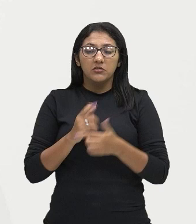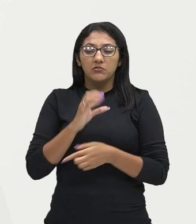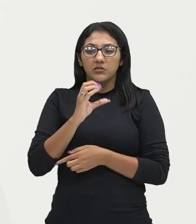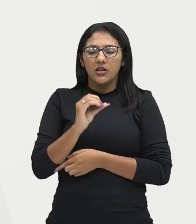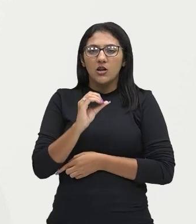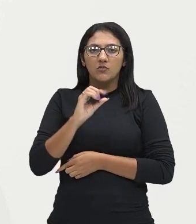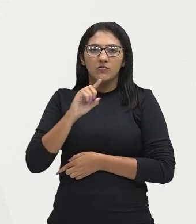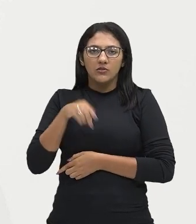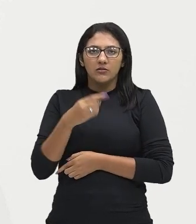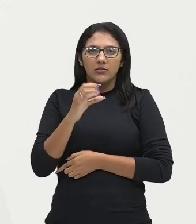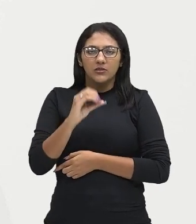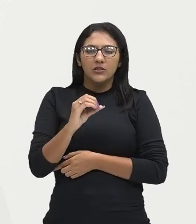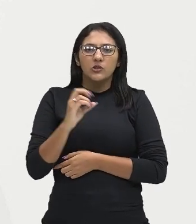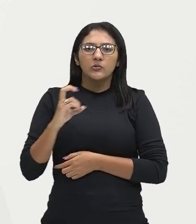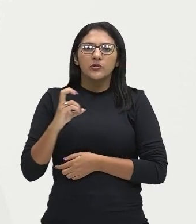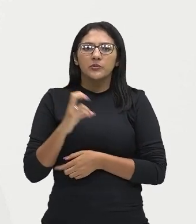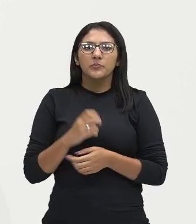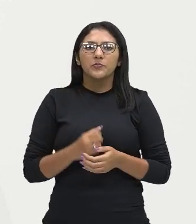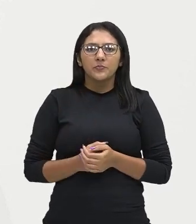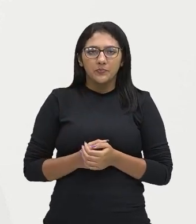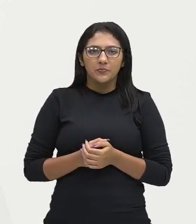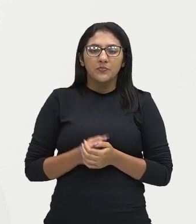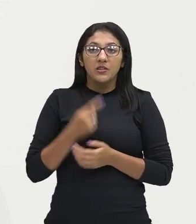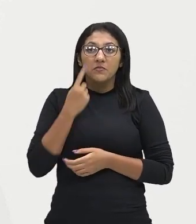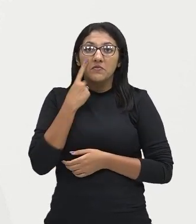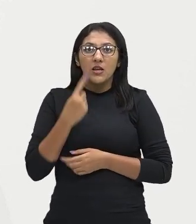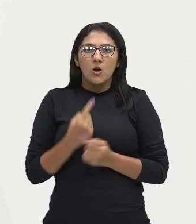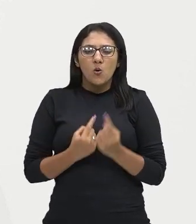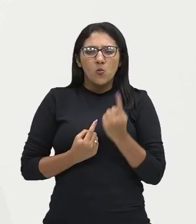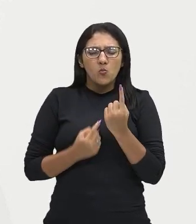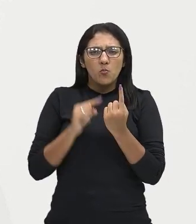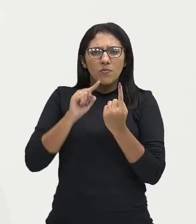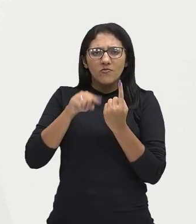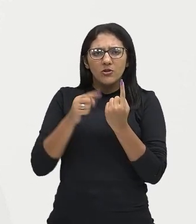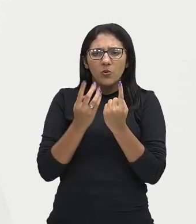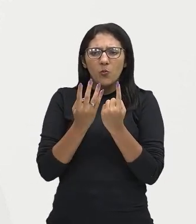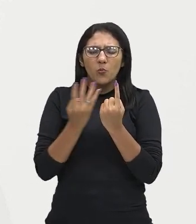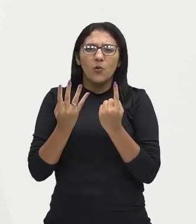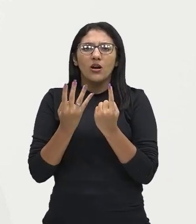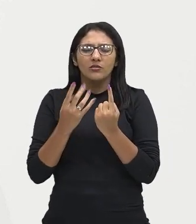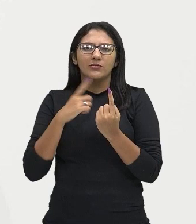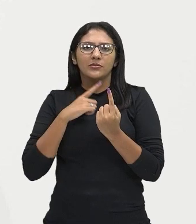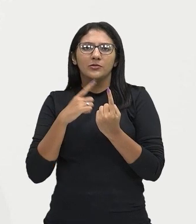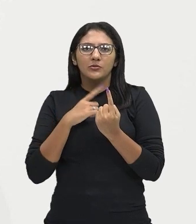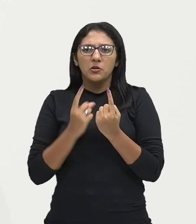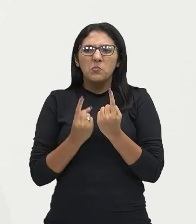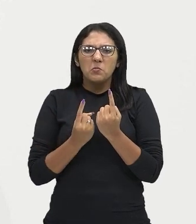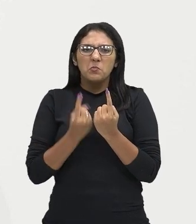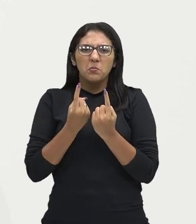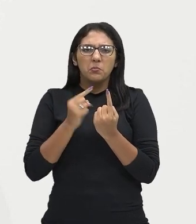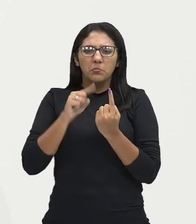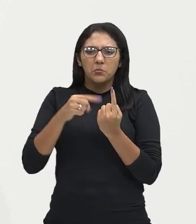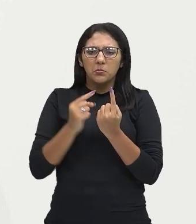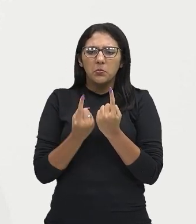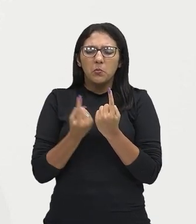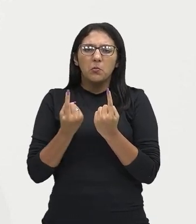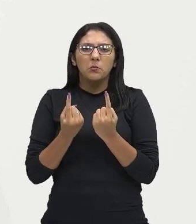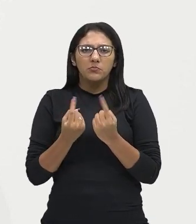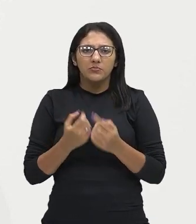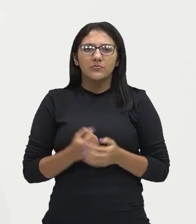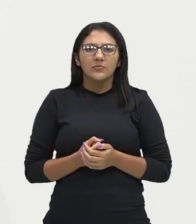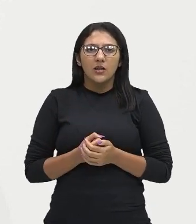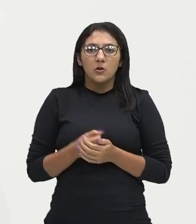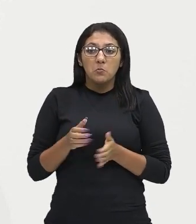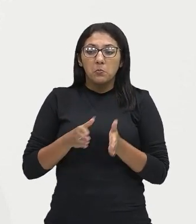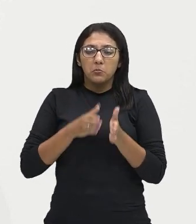0,05. Após a vírgula, o número 1,4 tem uma casa decimal e o número